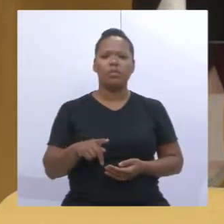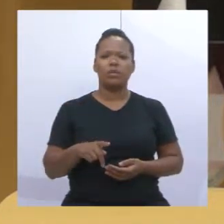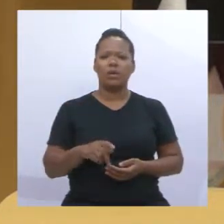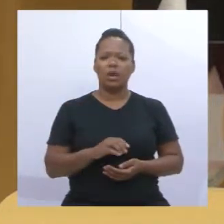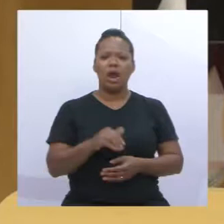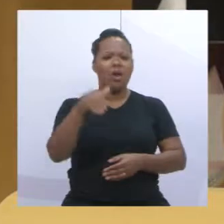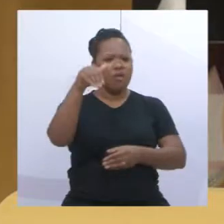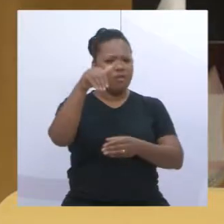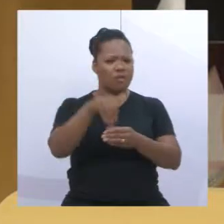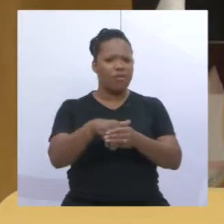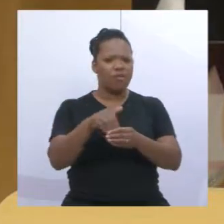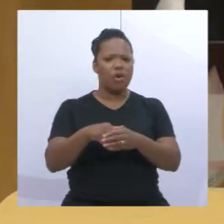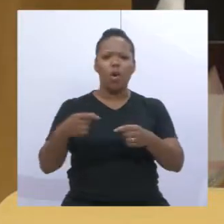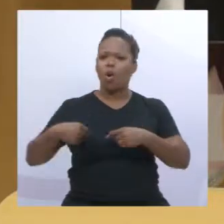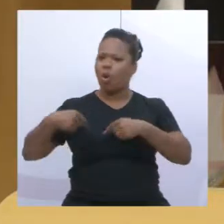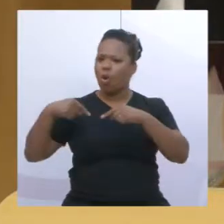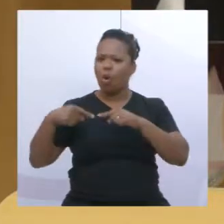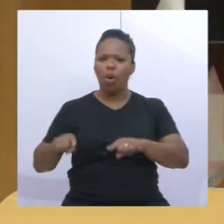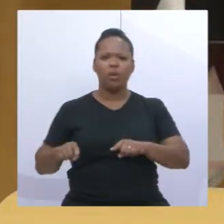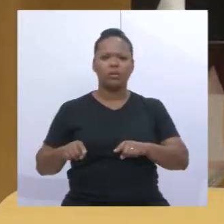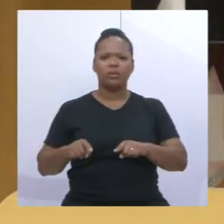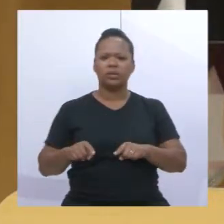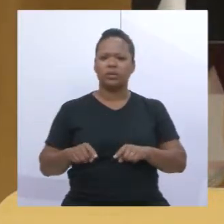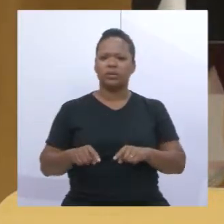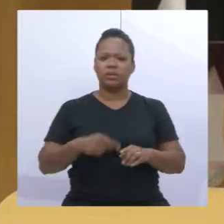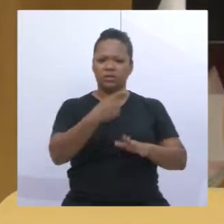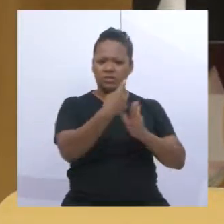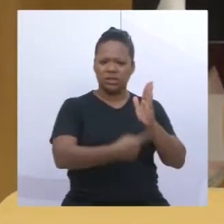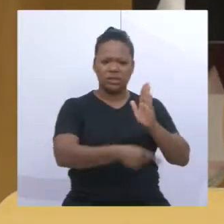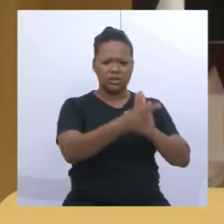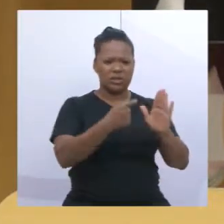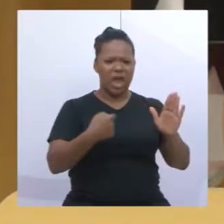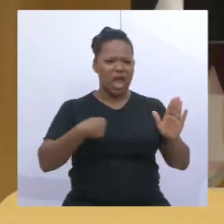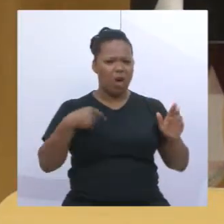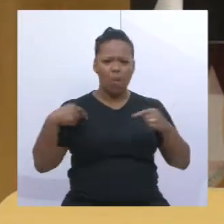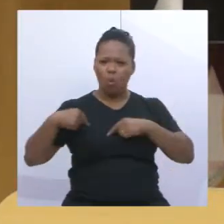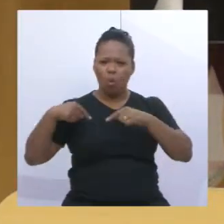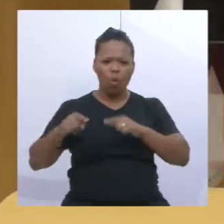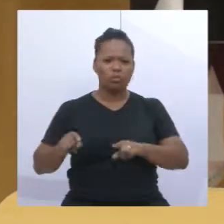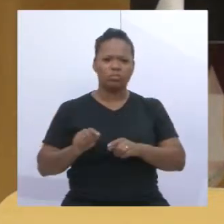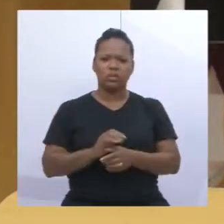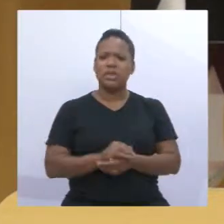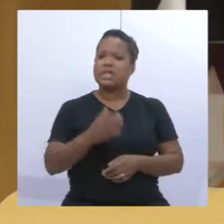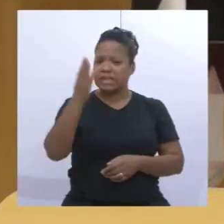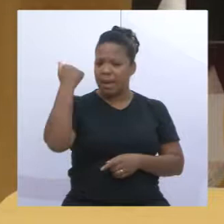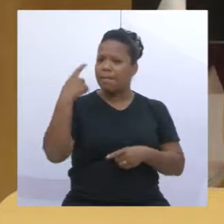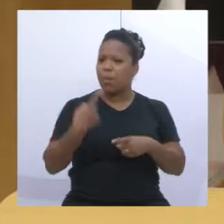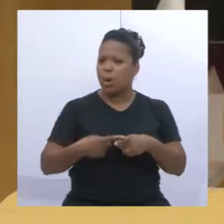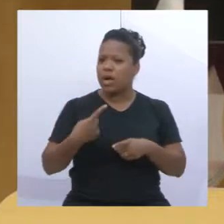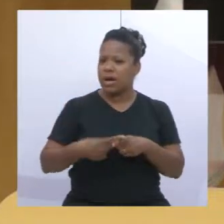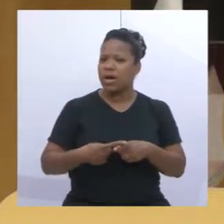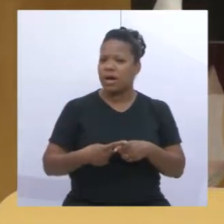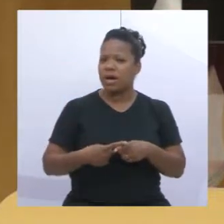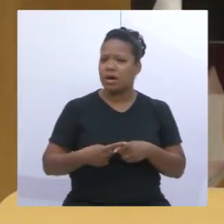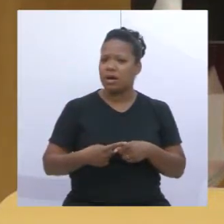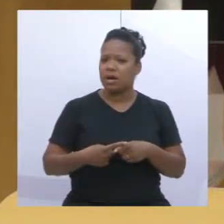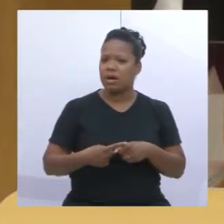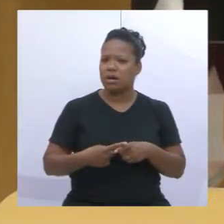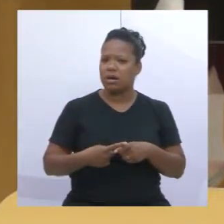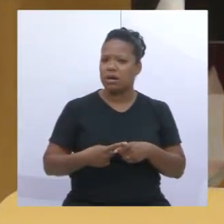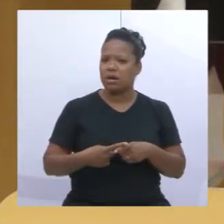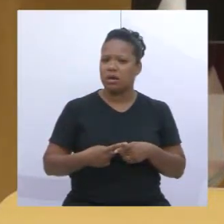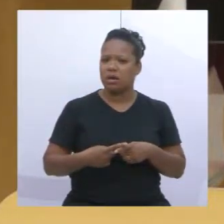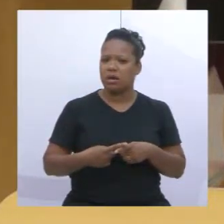vou votar contrário o veto do prefeito. Sabe por quê? Eu quero dizer uma coisa para vocês. Eu não sei